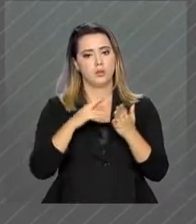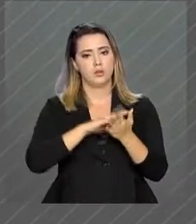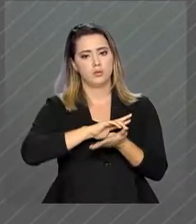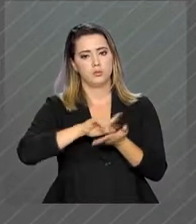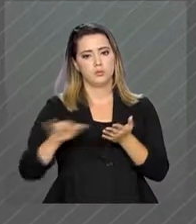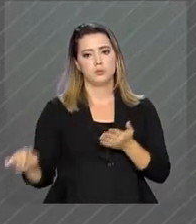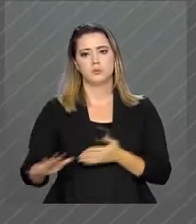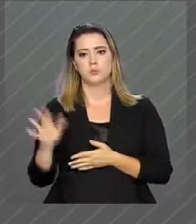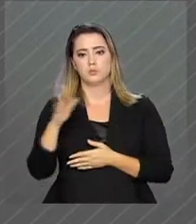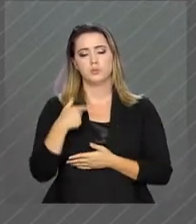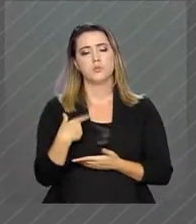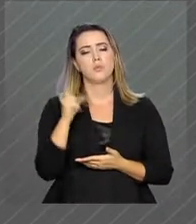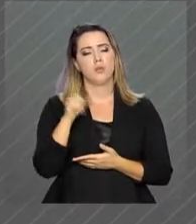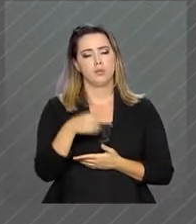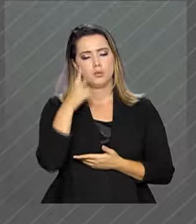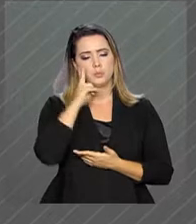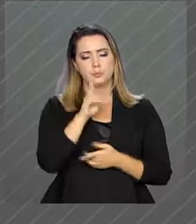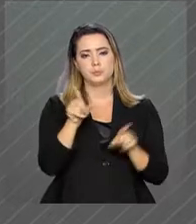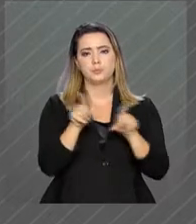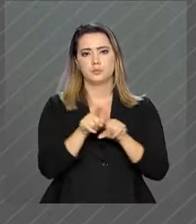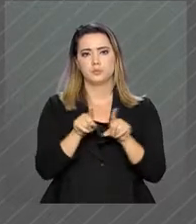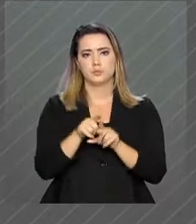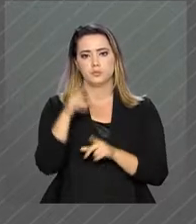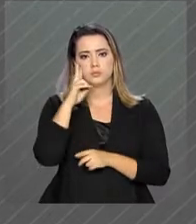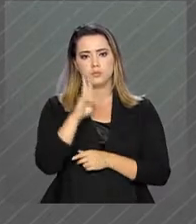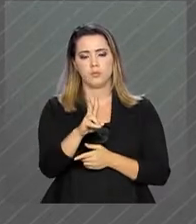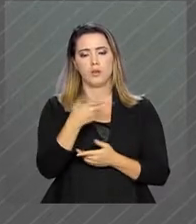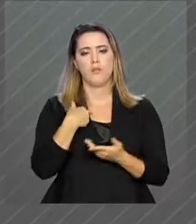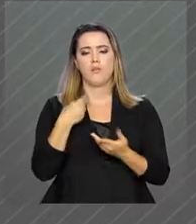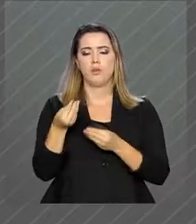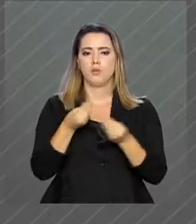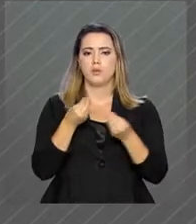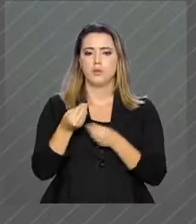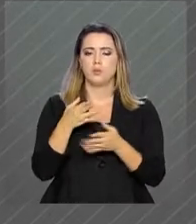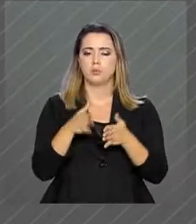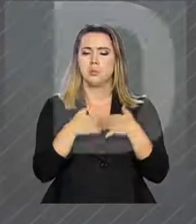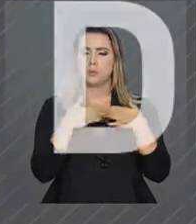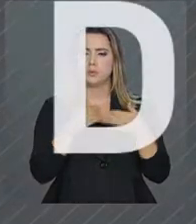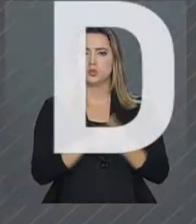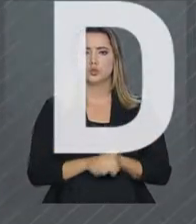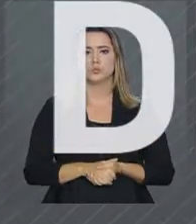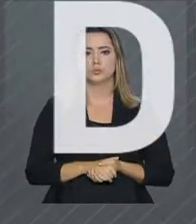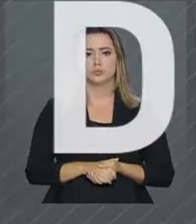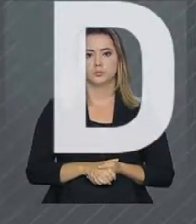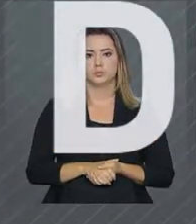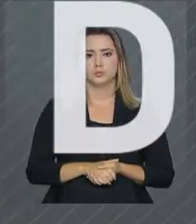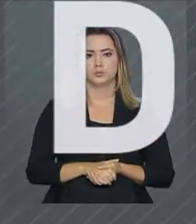Com o aplicativo, é possível também registrar e acompanhar demandas.